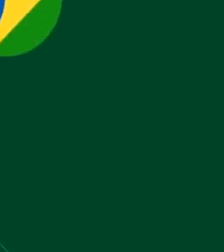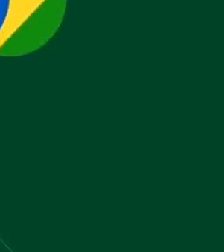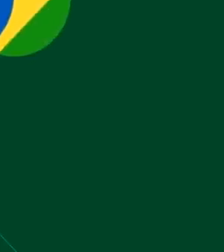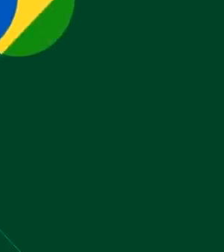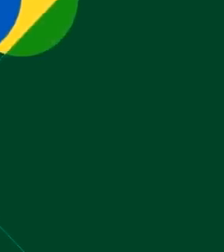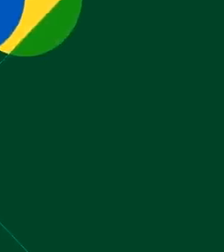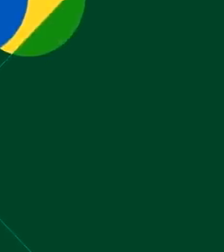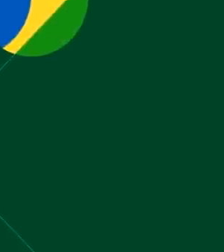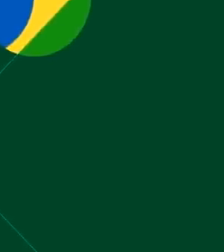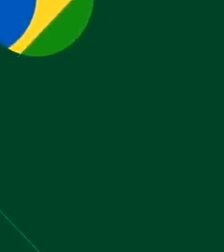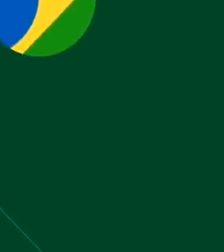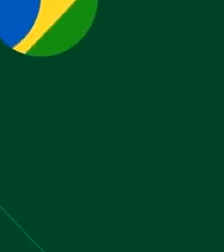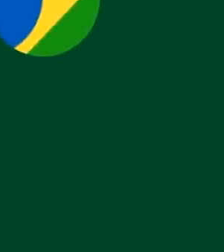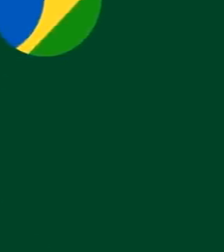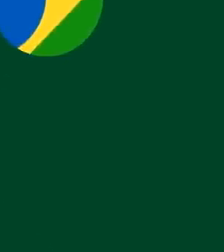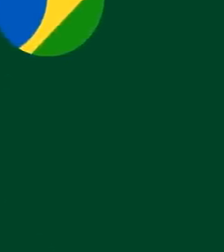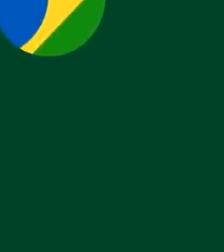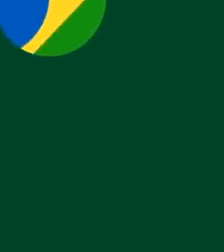Momento Saúde